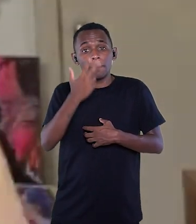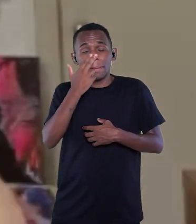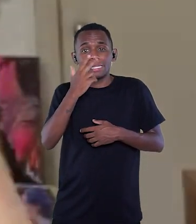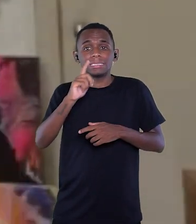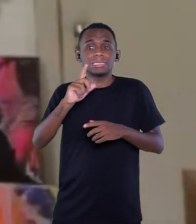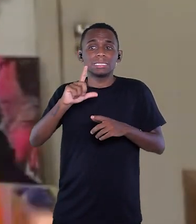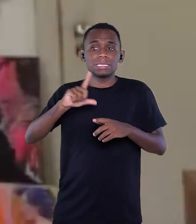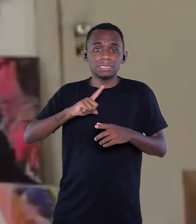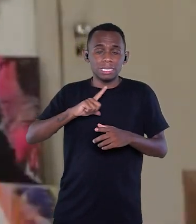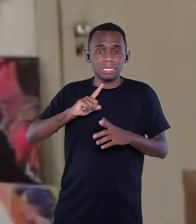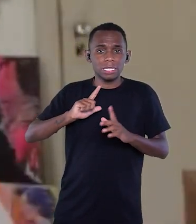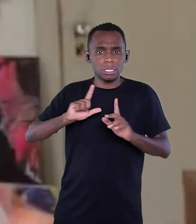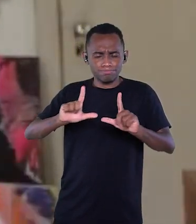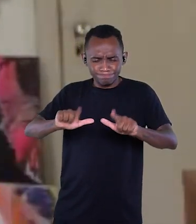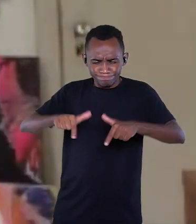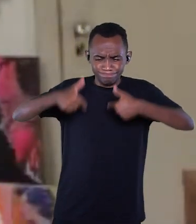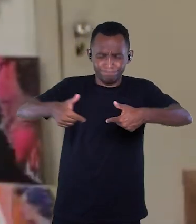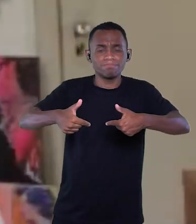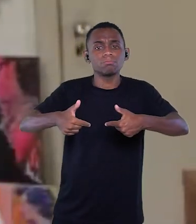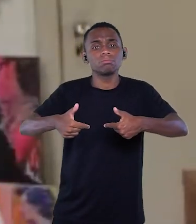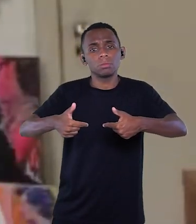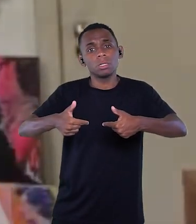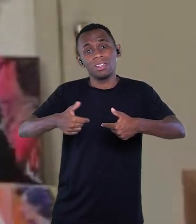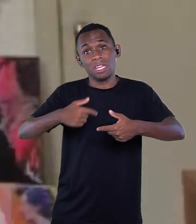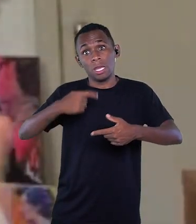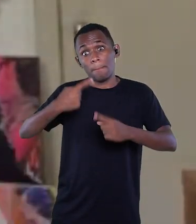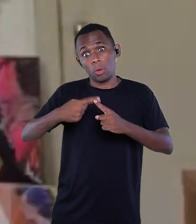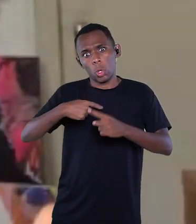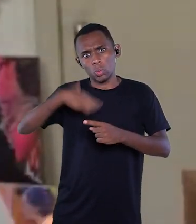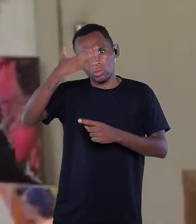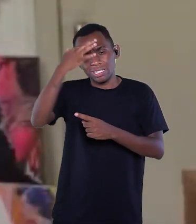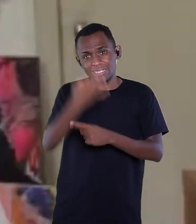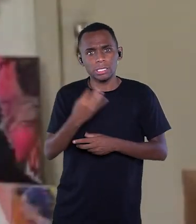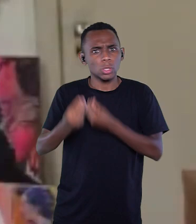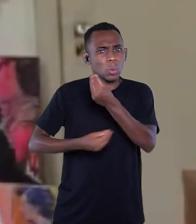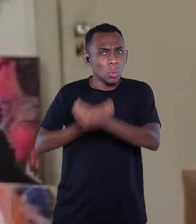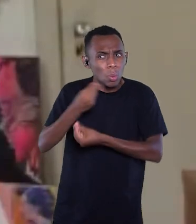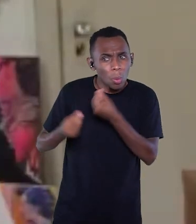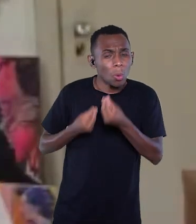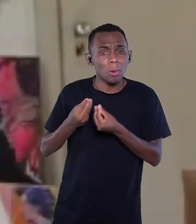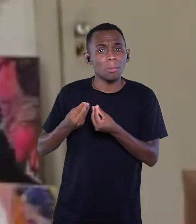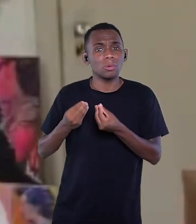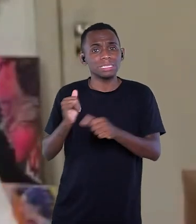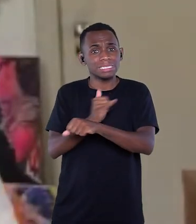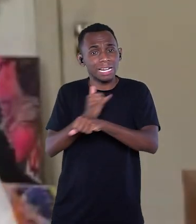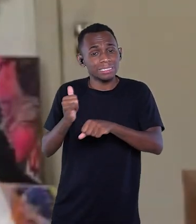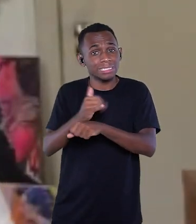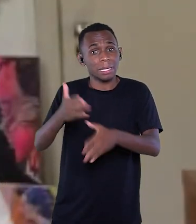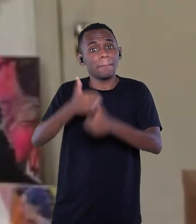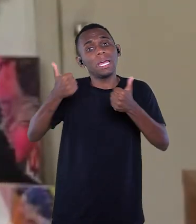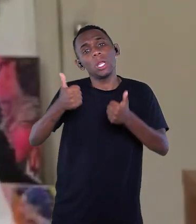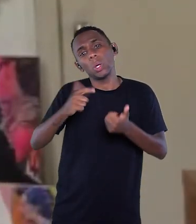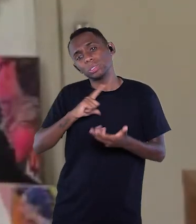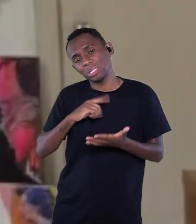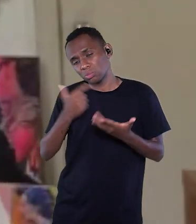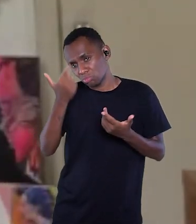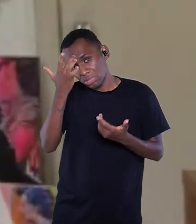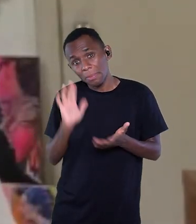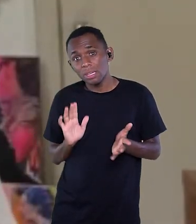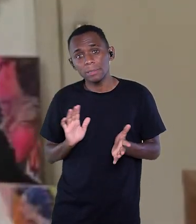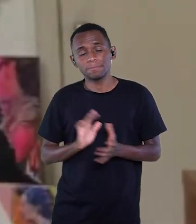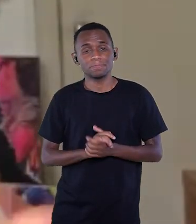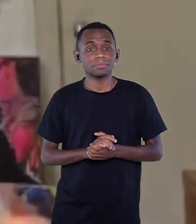levar um estandarte, assim, que eu não tinha também muita certeza de como que isso se encaixava, enfim, mas